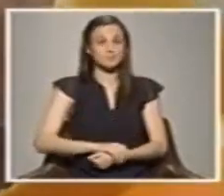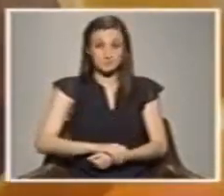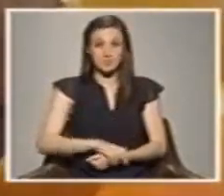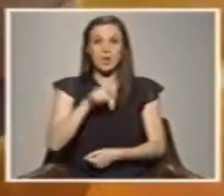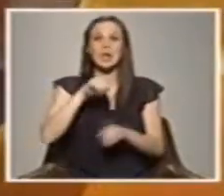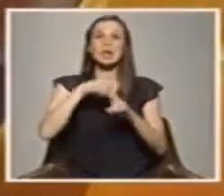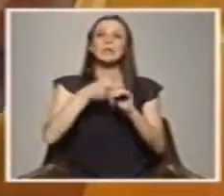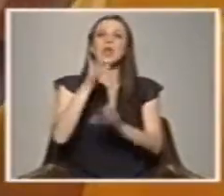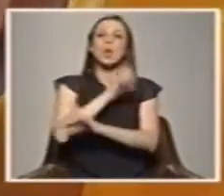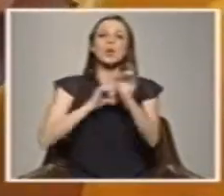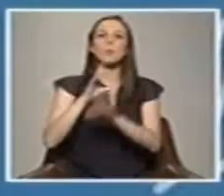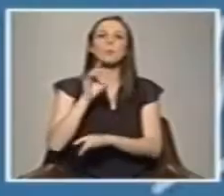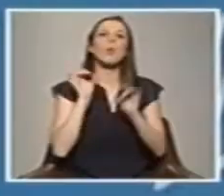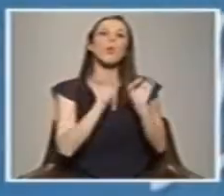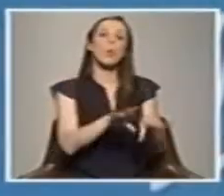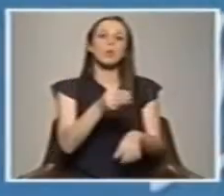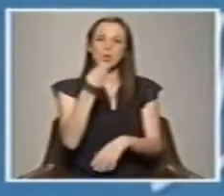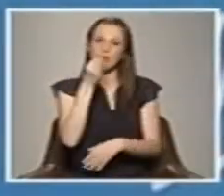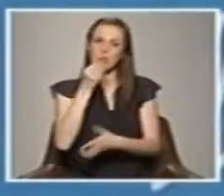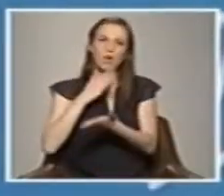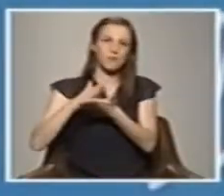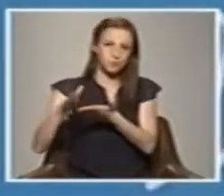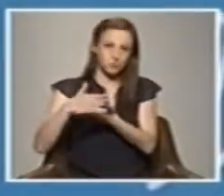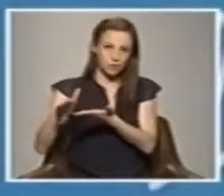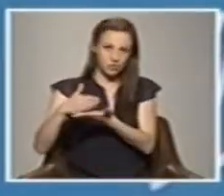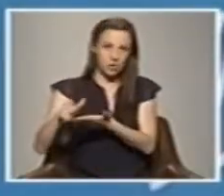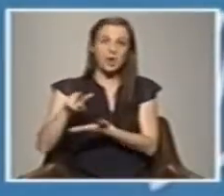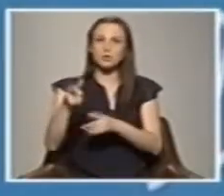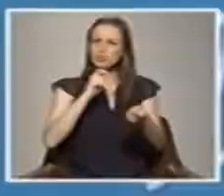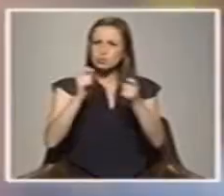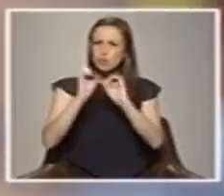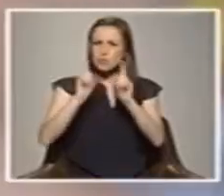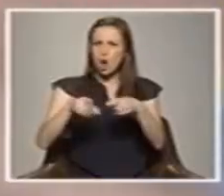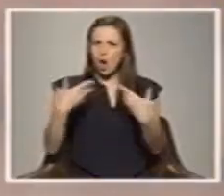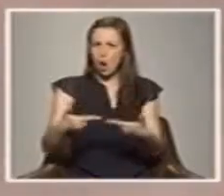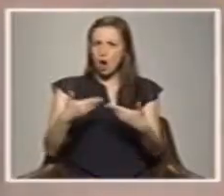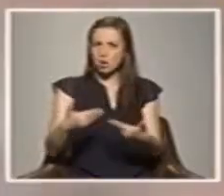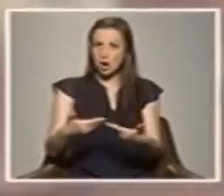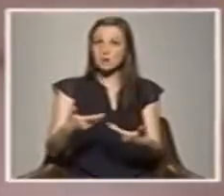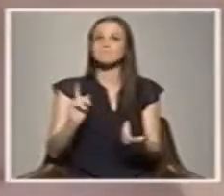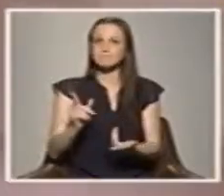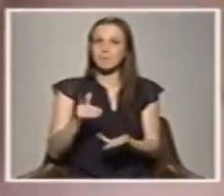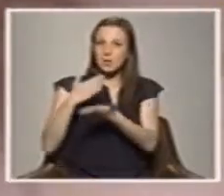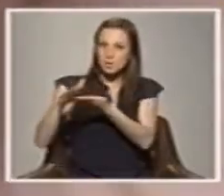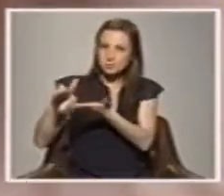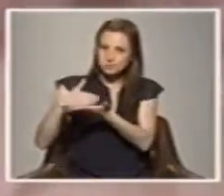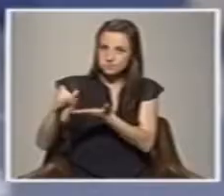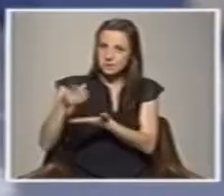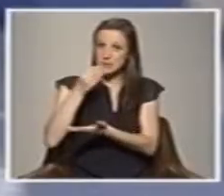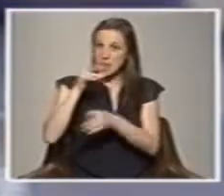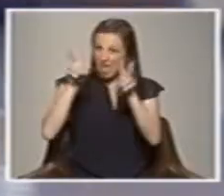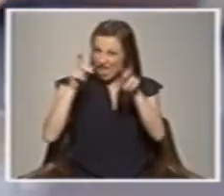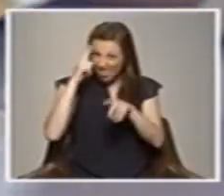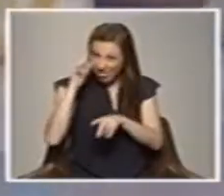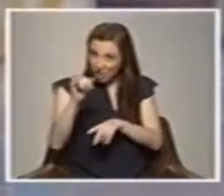contra o desperdício alimentar, a discussão ainda agora começou. Resta-nos não desperdiçar também esta